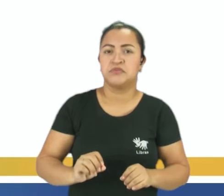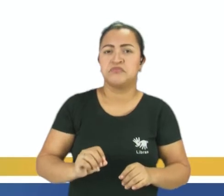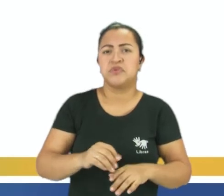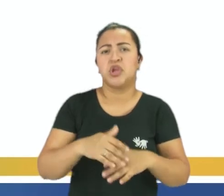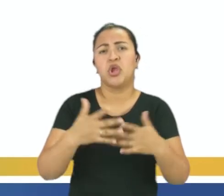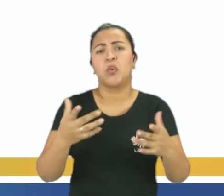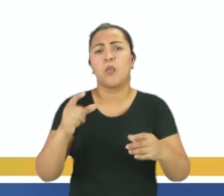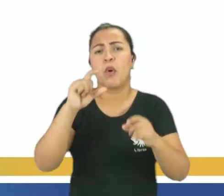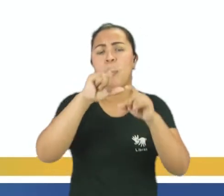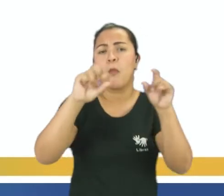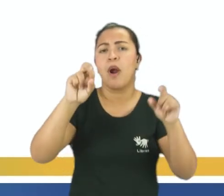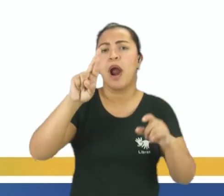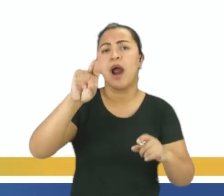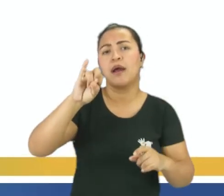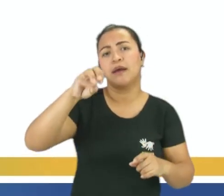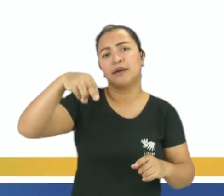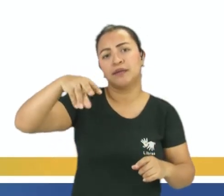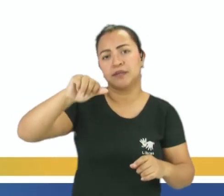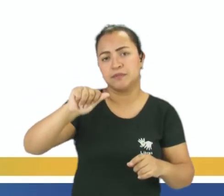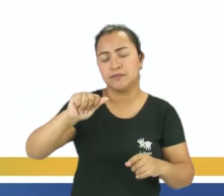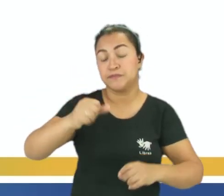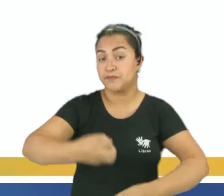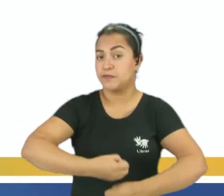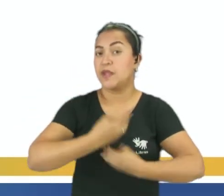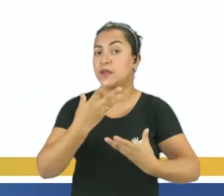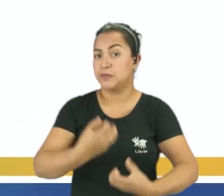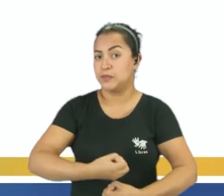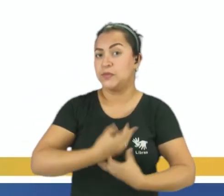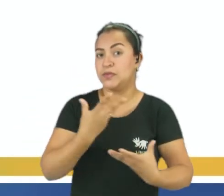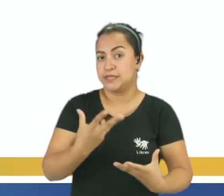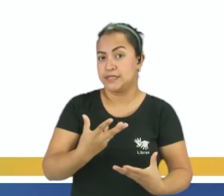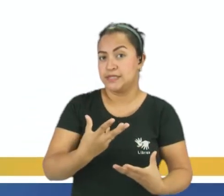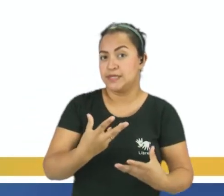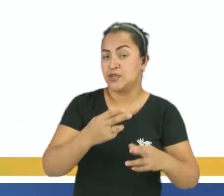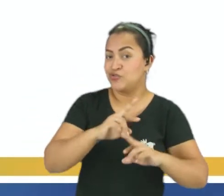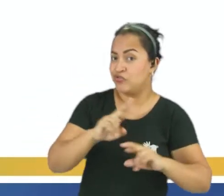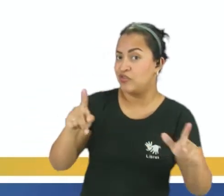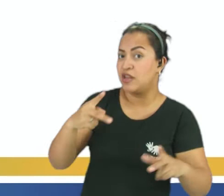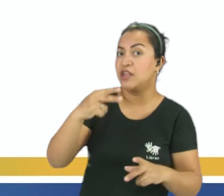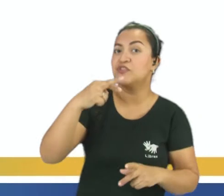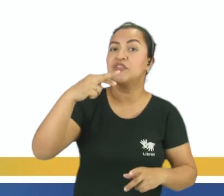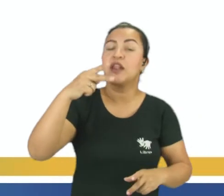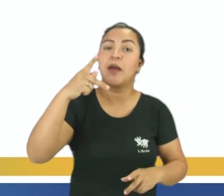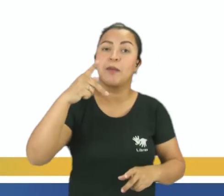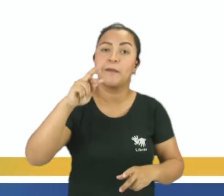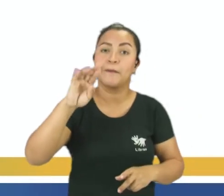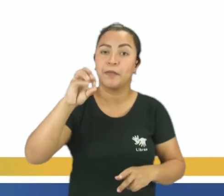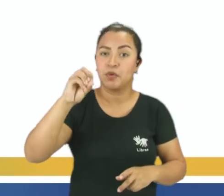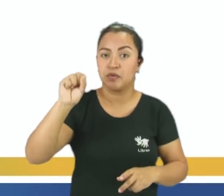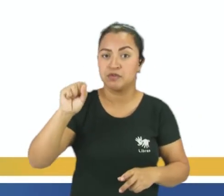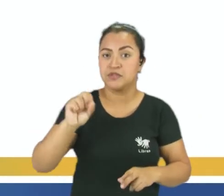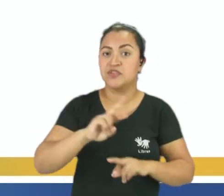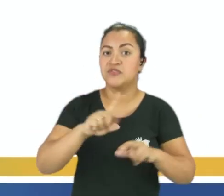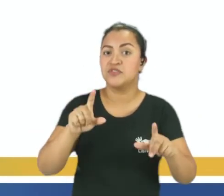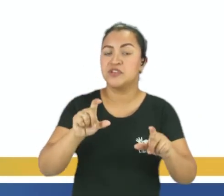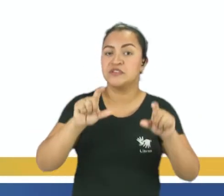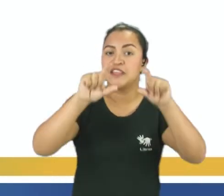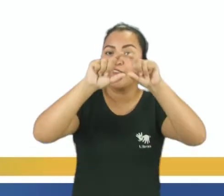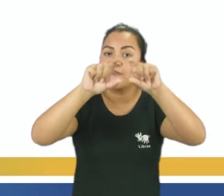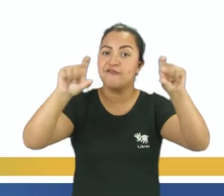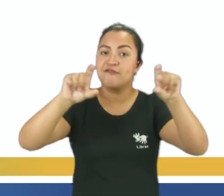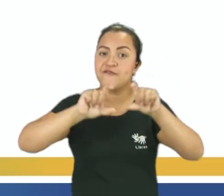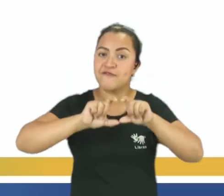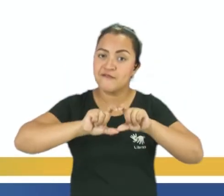existente. A poesia, por oposição à prosa, é escrita em verso. Cada linha